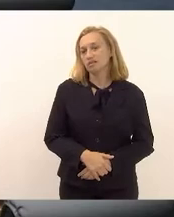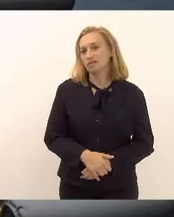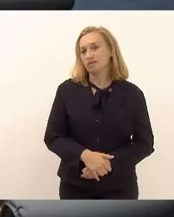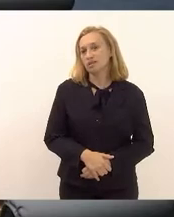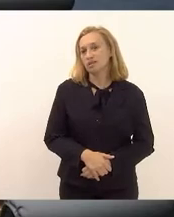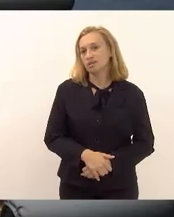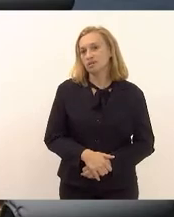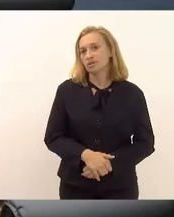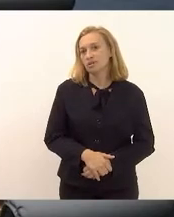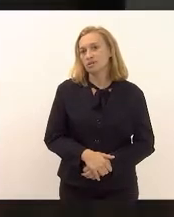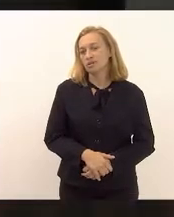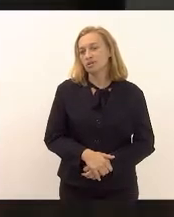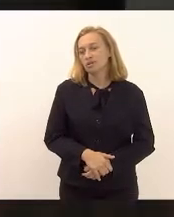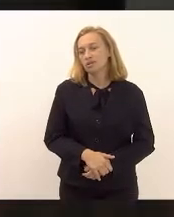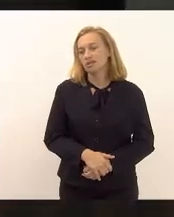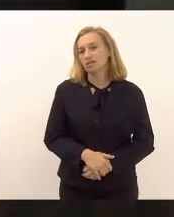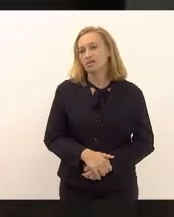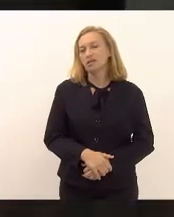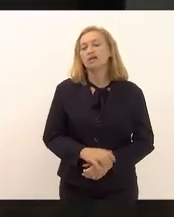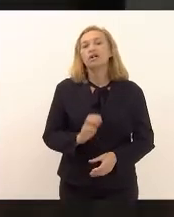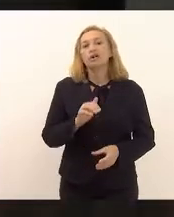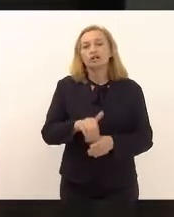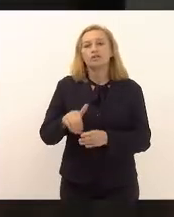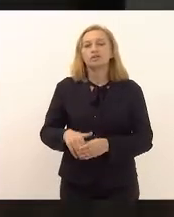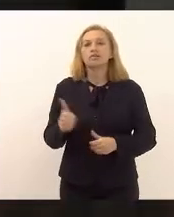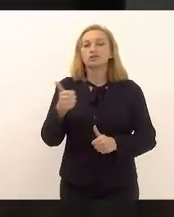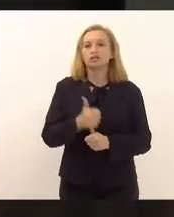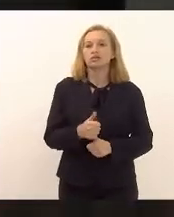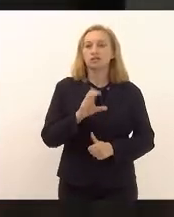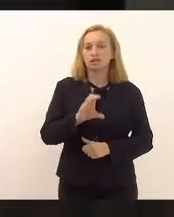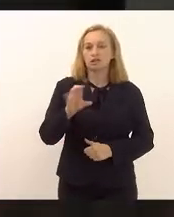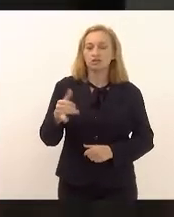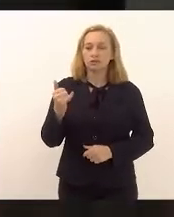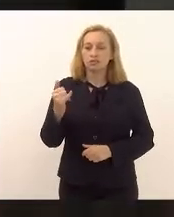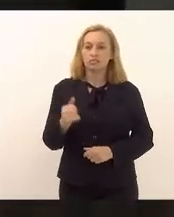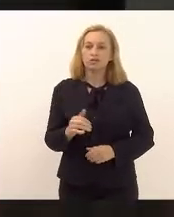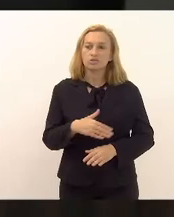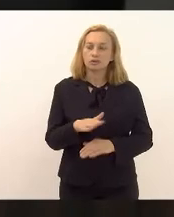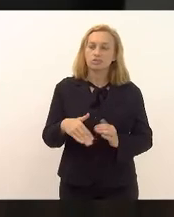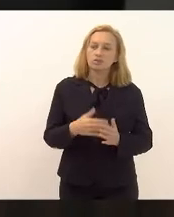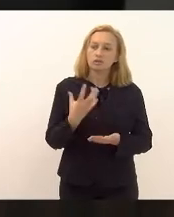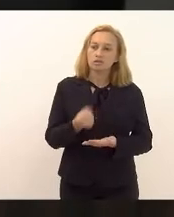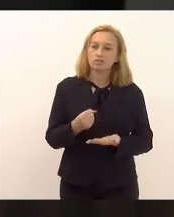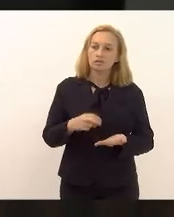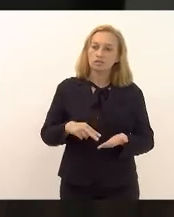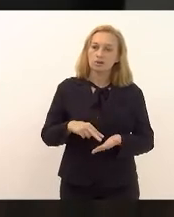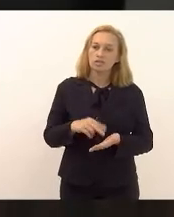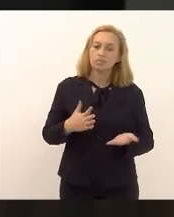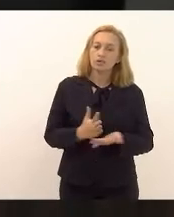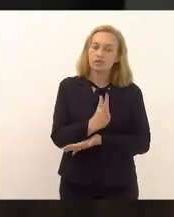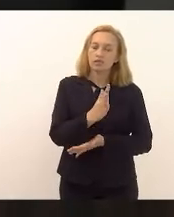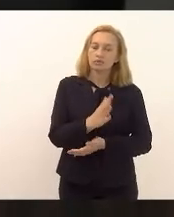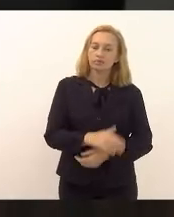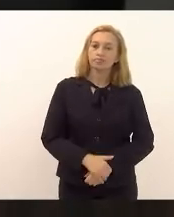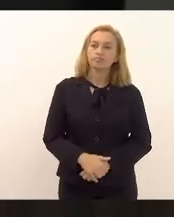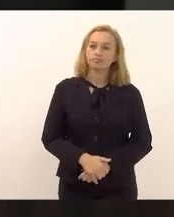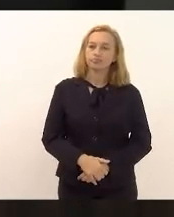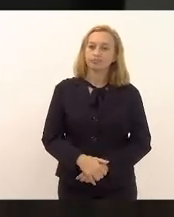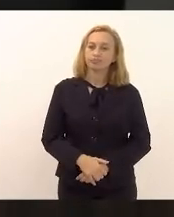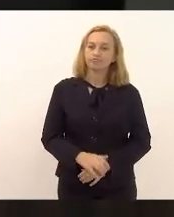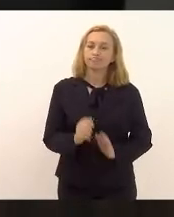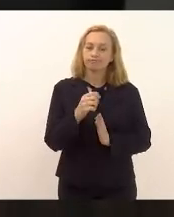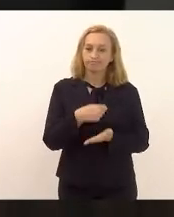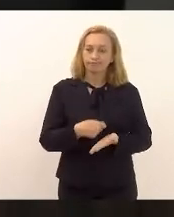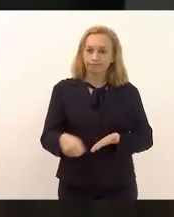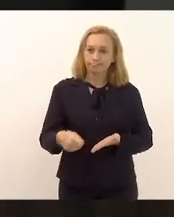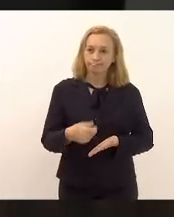Com os pareceres emitidos em votação substitutivo da CCJ, senhores que aprovam nesse como estão, aprovado. Vai a redação do